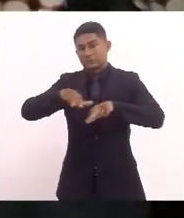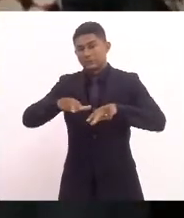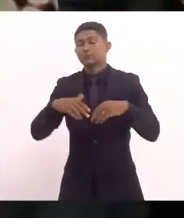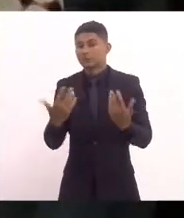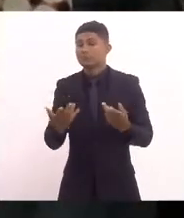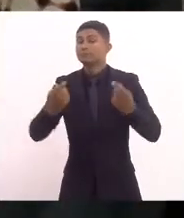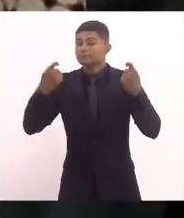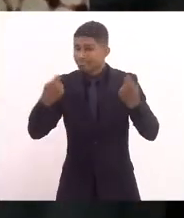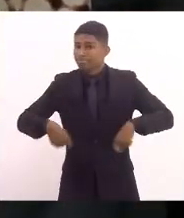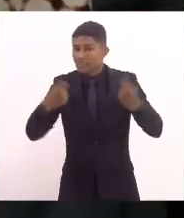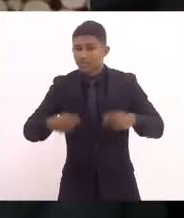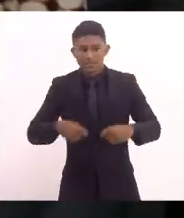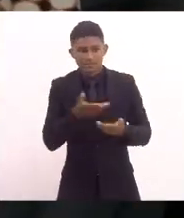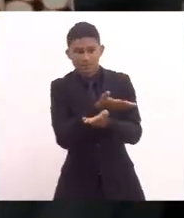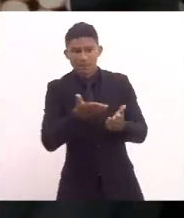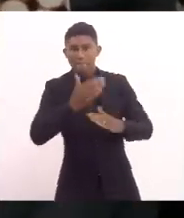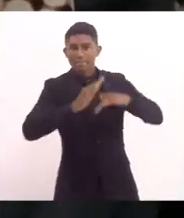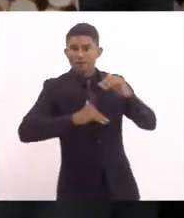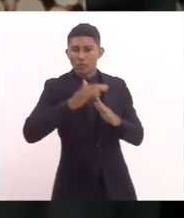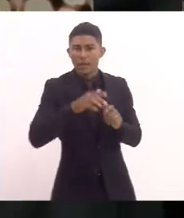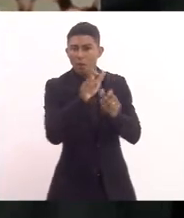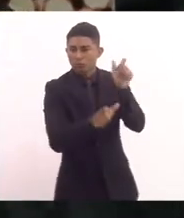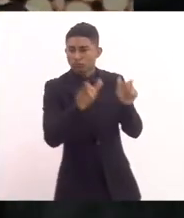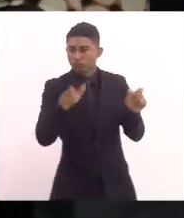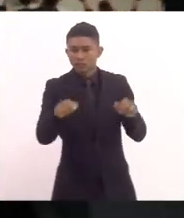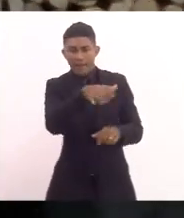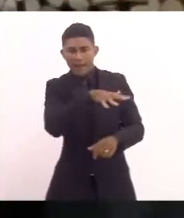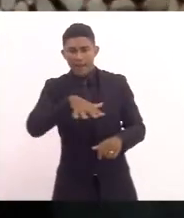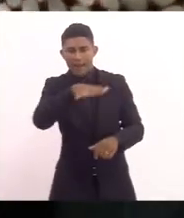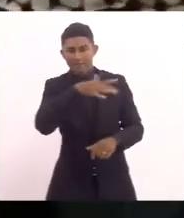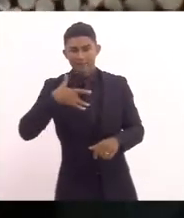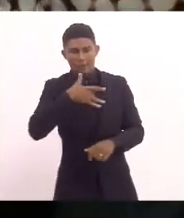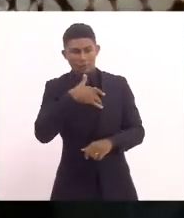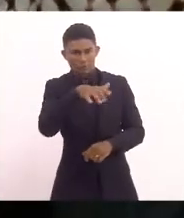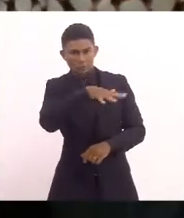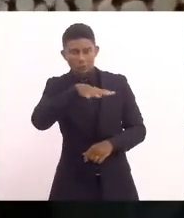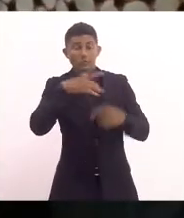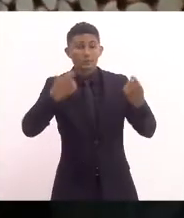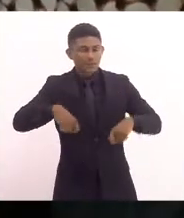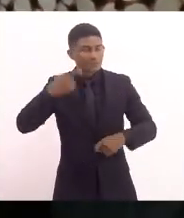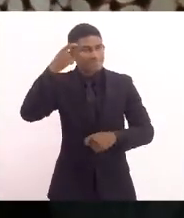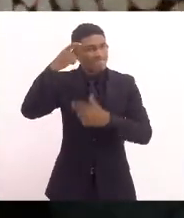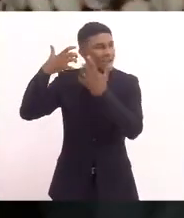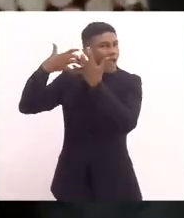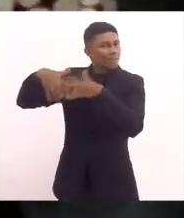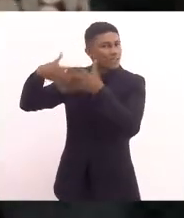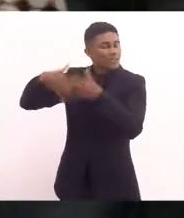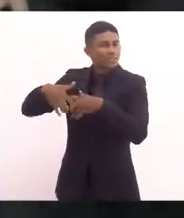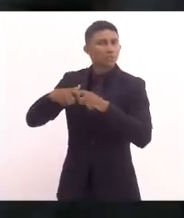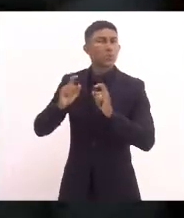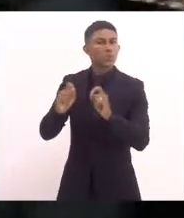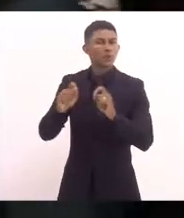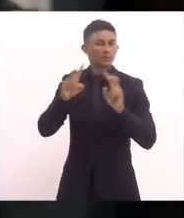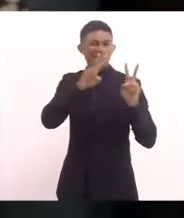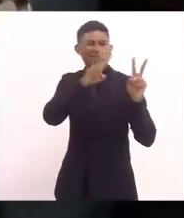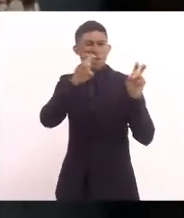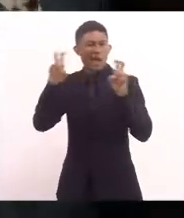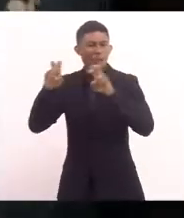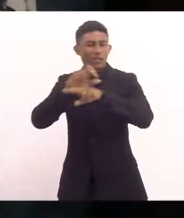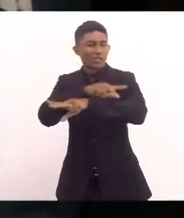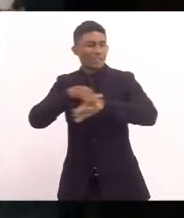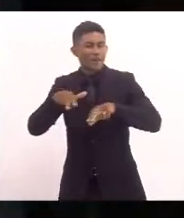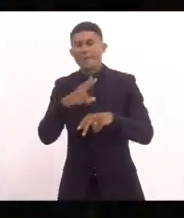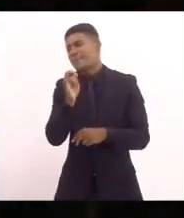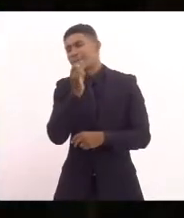necessário preparar os profissionais de saúde para refletir sobre temas que emergiram e que foram agravados,